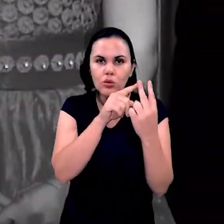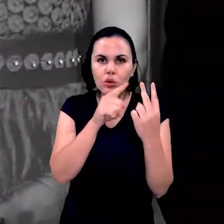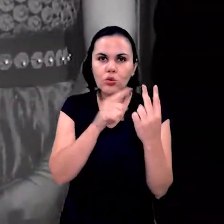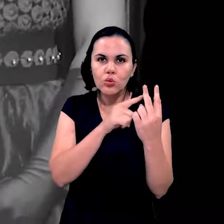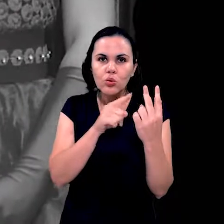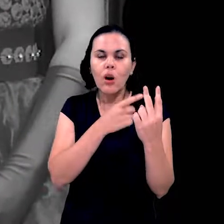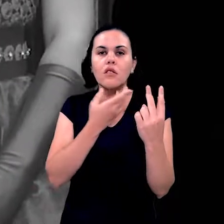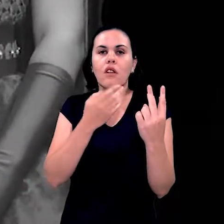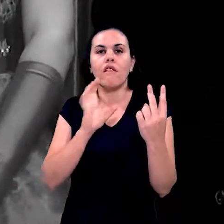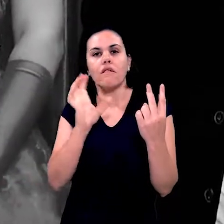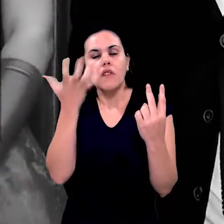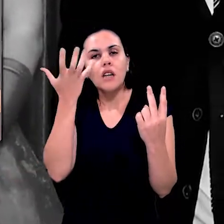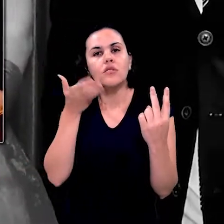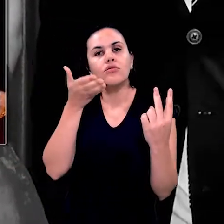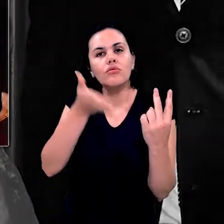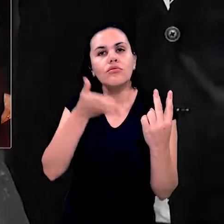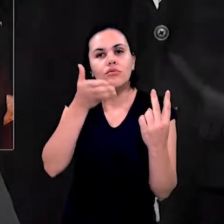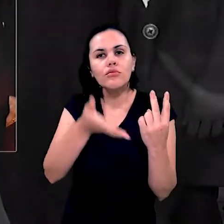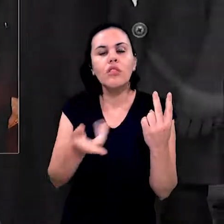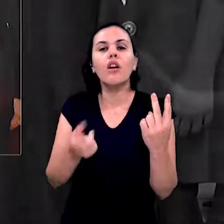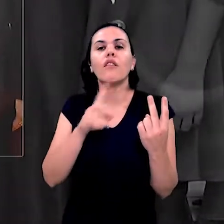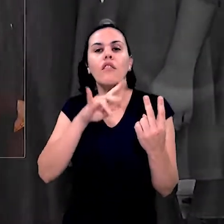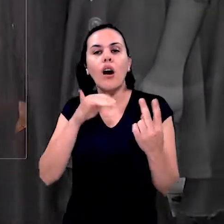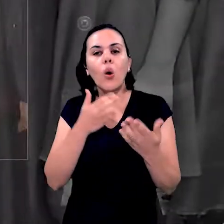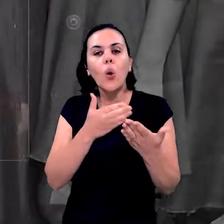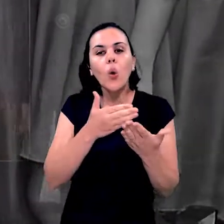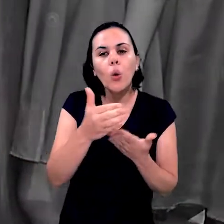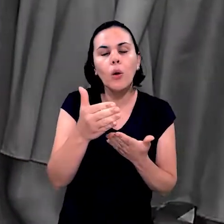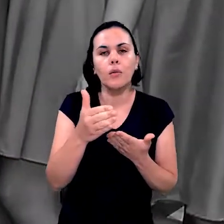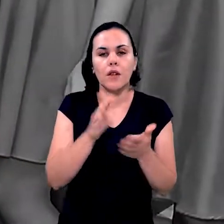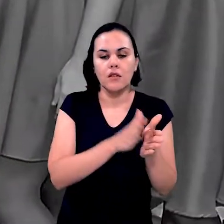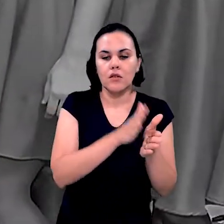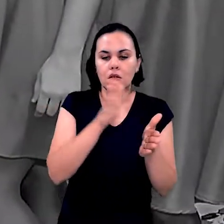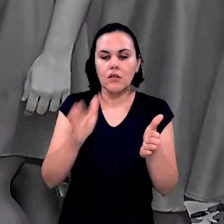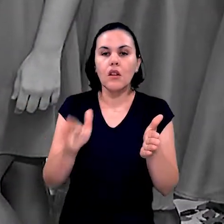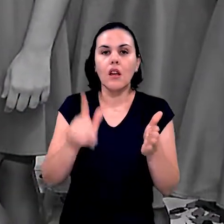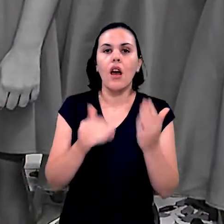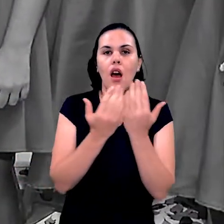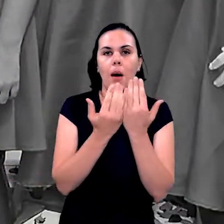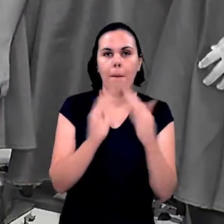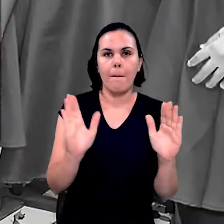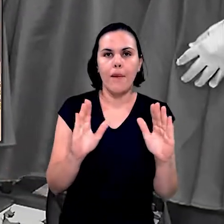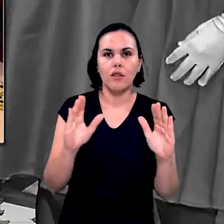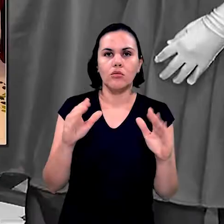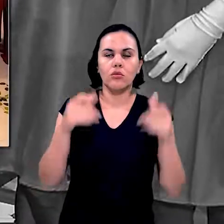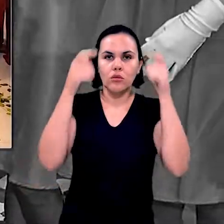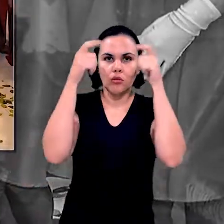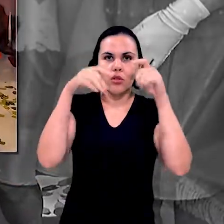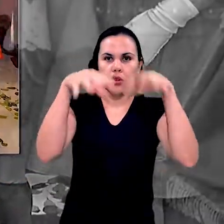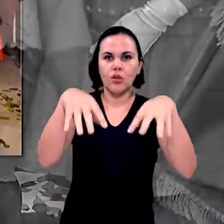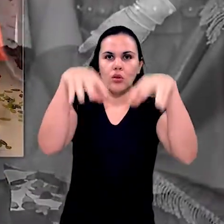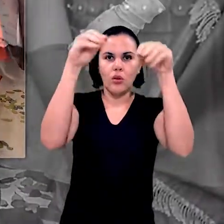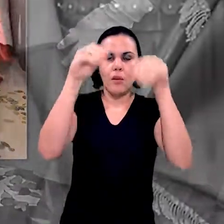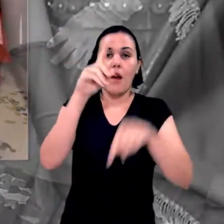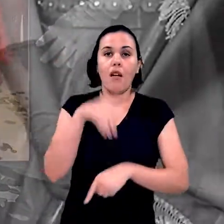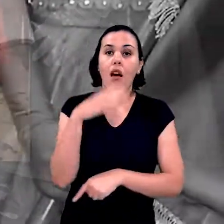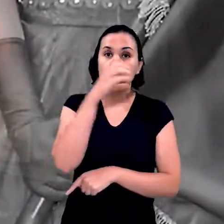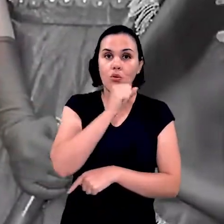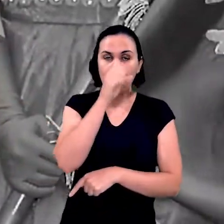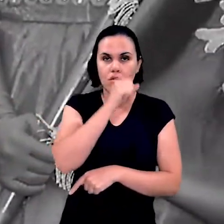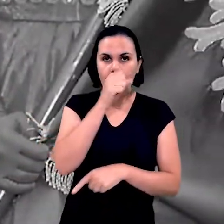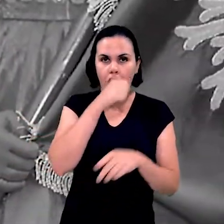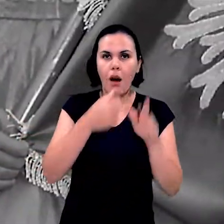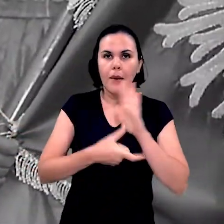essas duas figuras dos festeiros, elas são introduzidas nesse momento chamado abertura do império. Então é